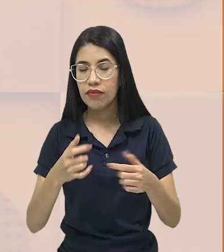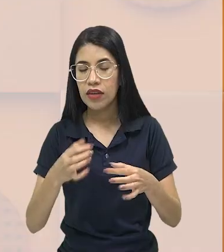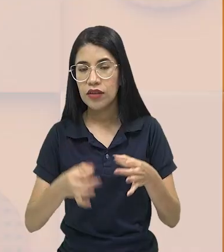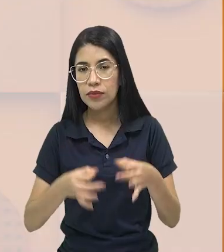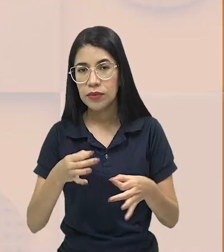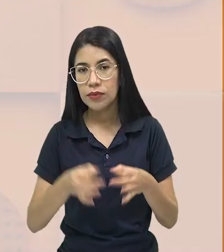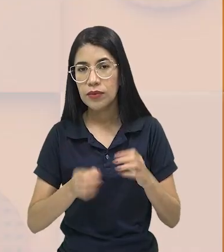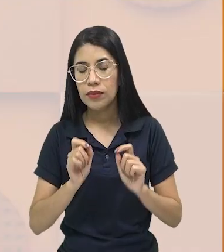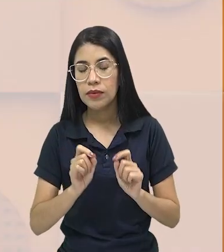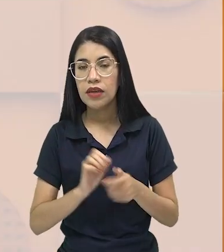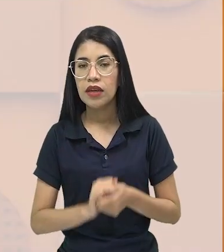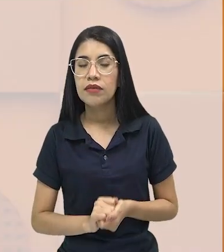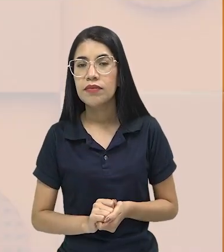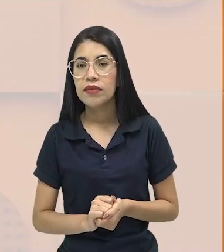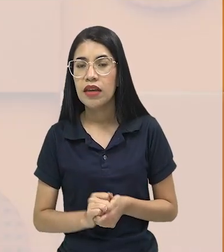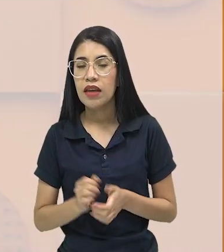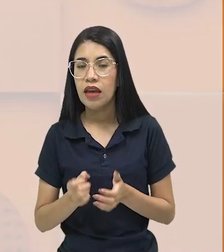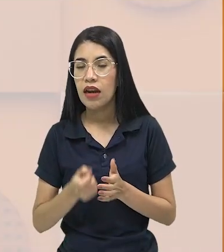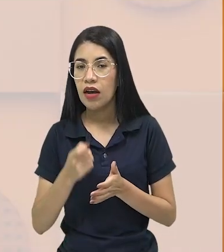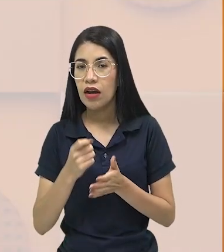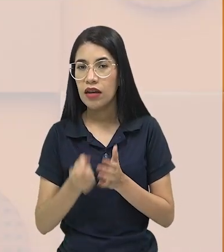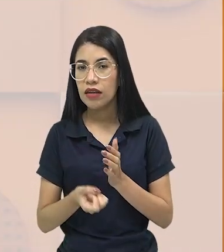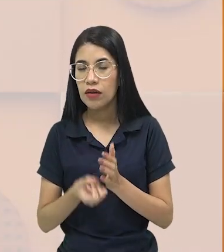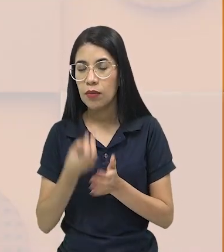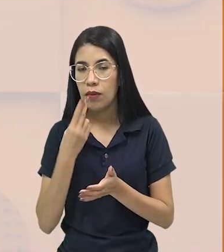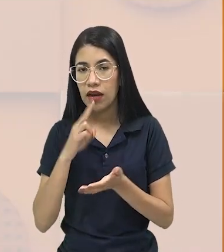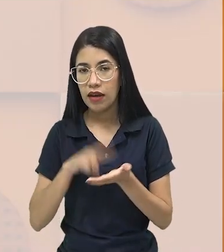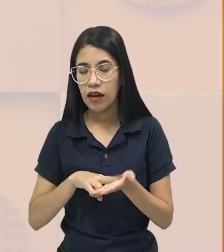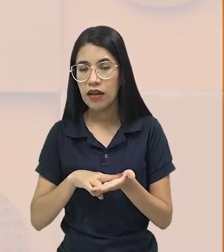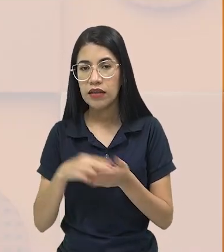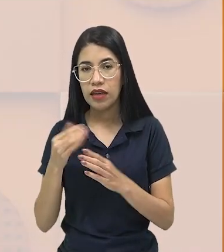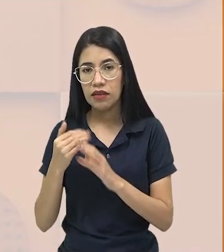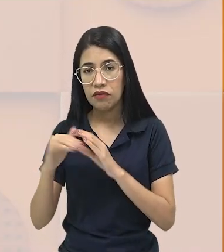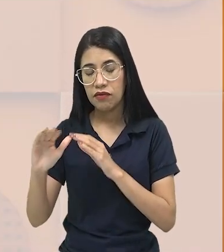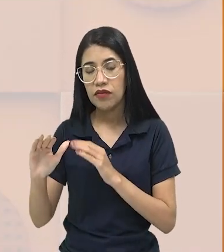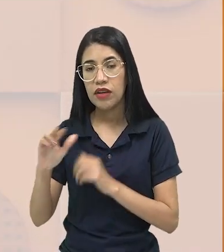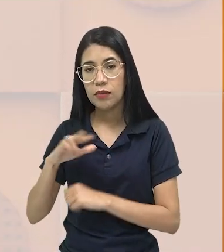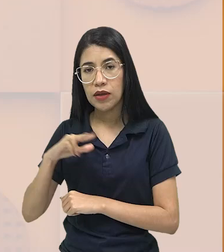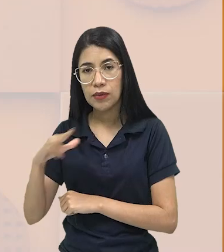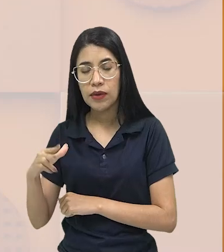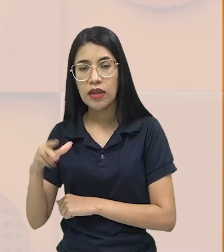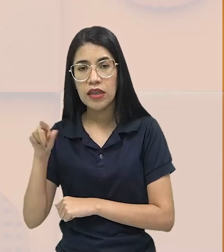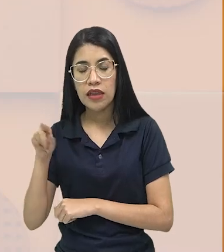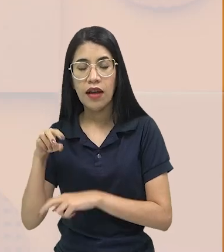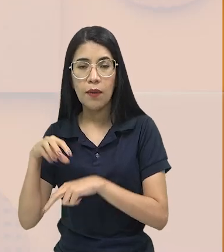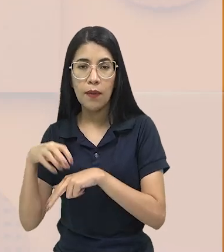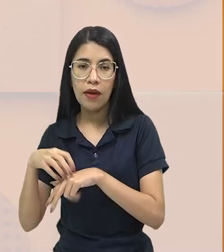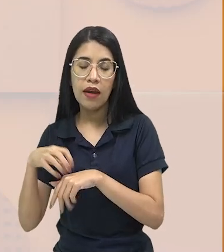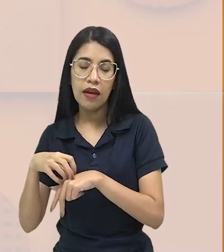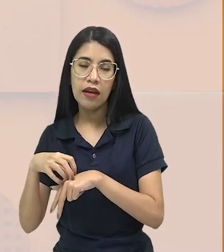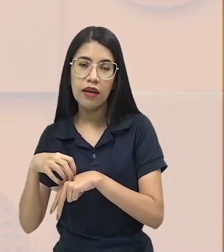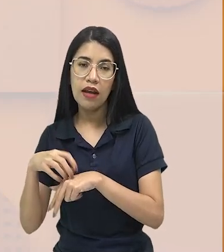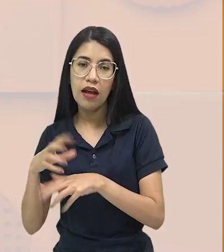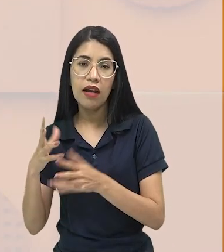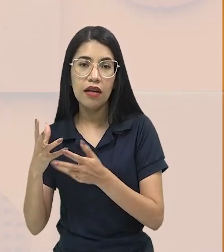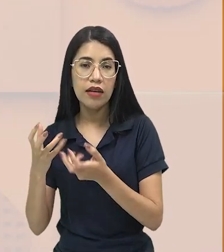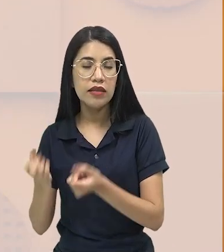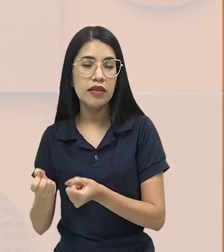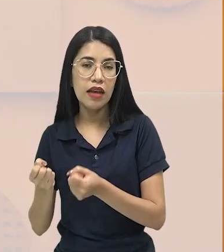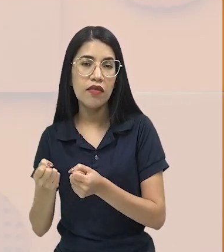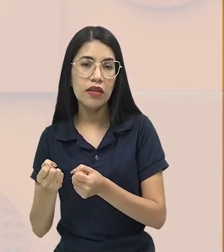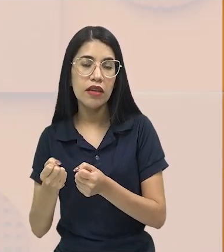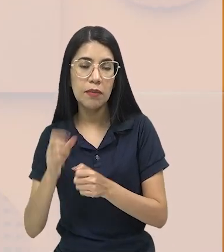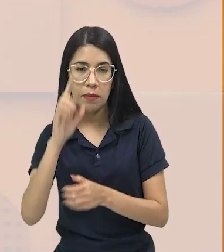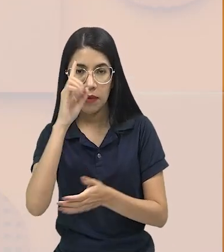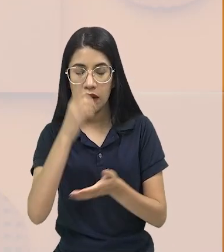onde se escrevia uma carta daqui, se enviava para Portugal e o rei autorizava o extermínio dessa etnia.